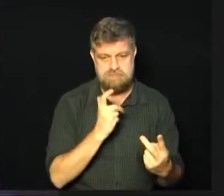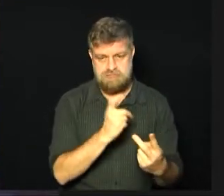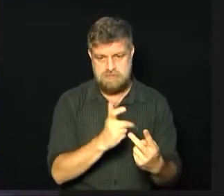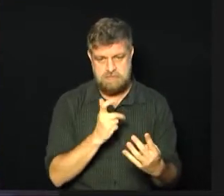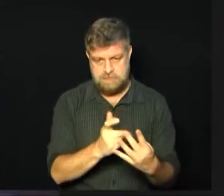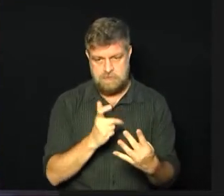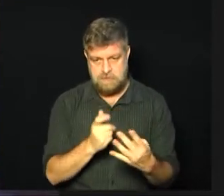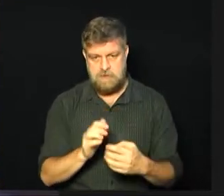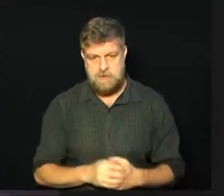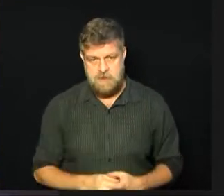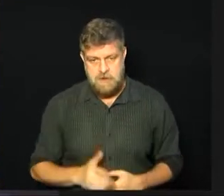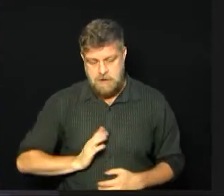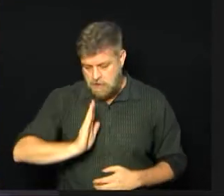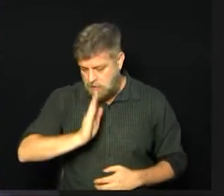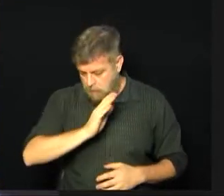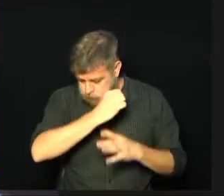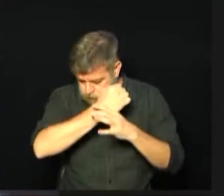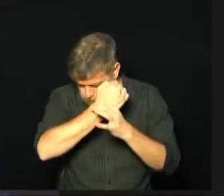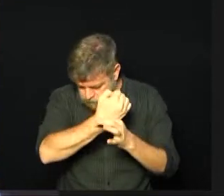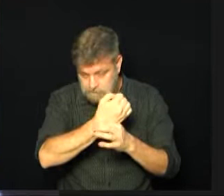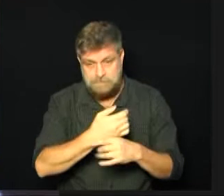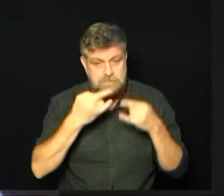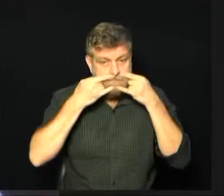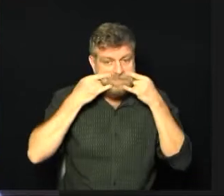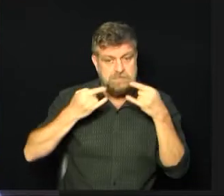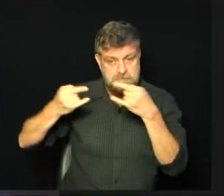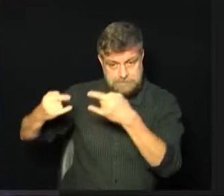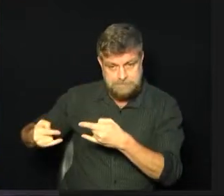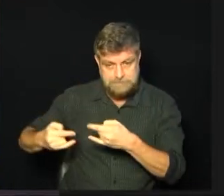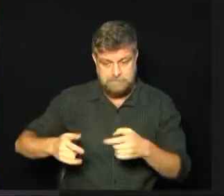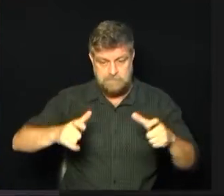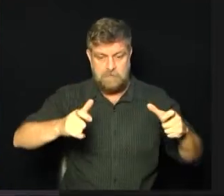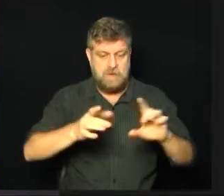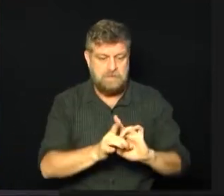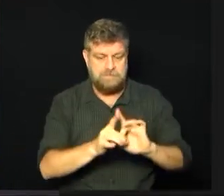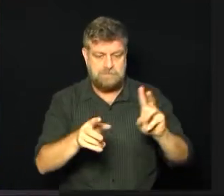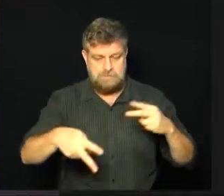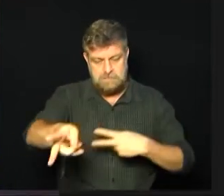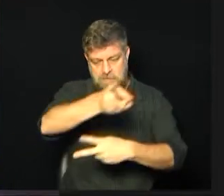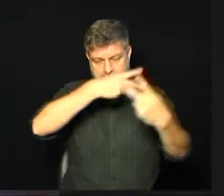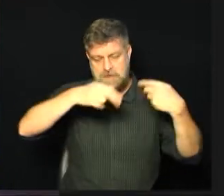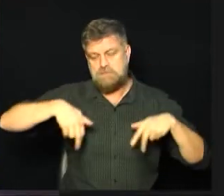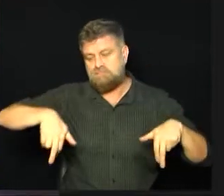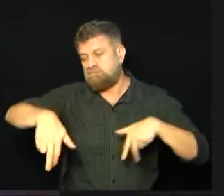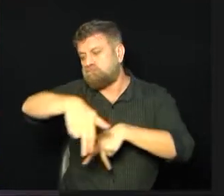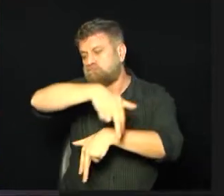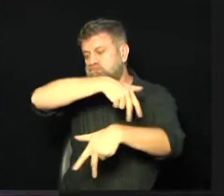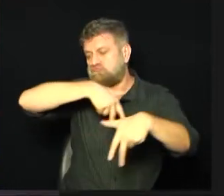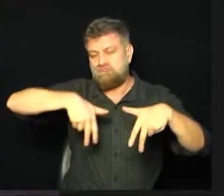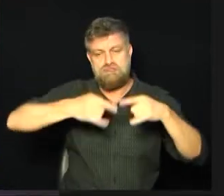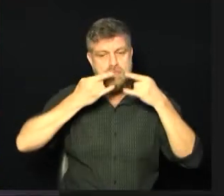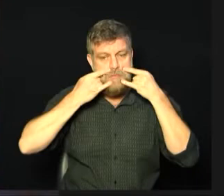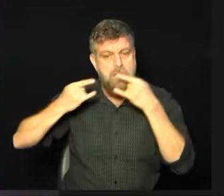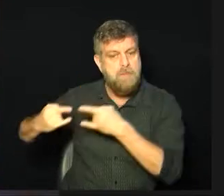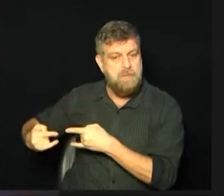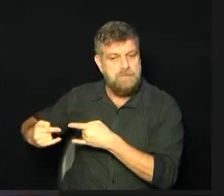vacina, já é seguro andar, pelo menos em áreas abertas, sem a máscara. E André,